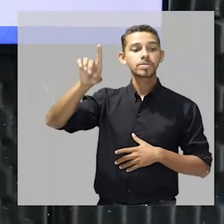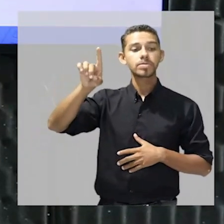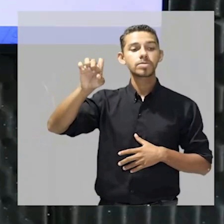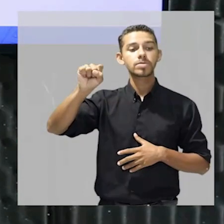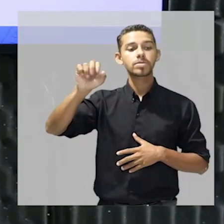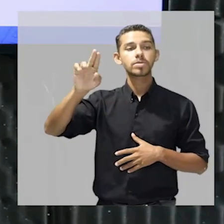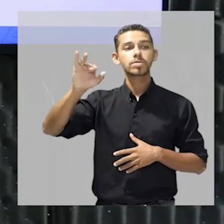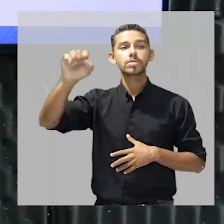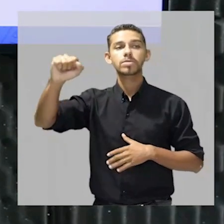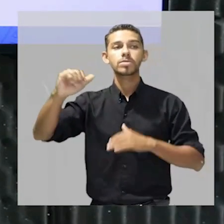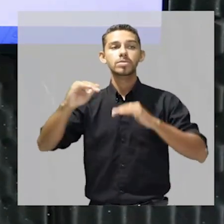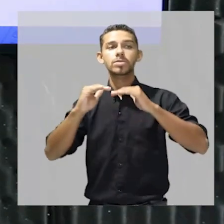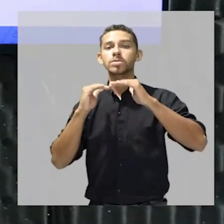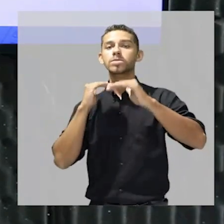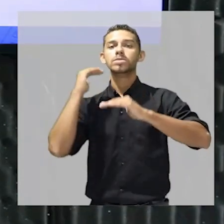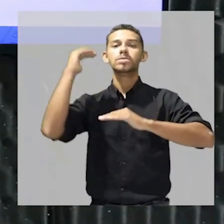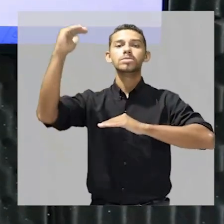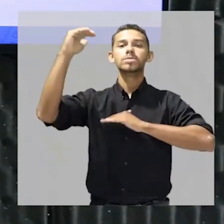aqui